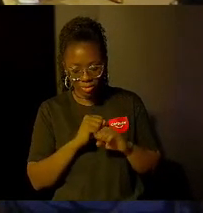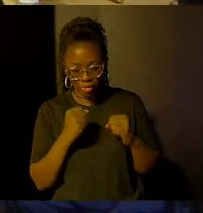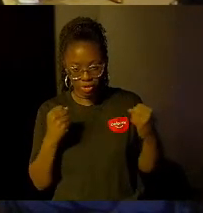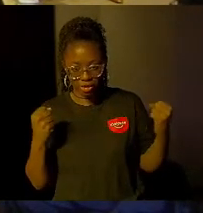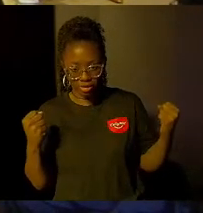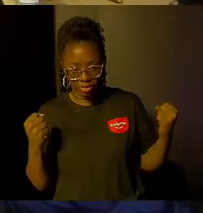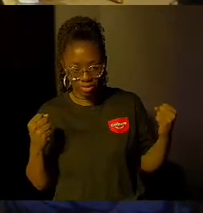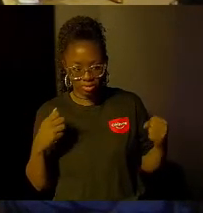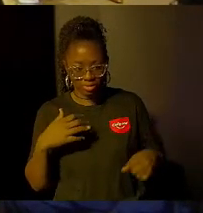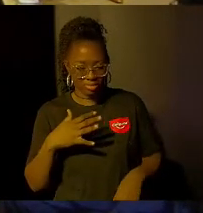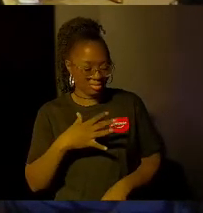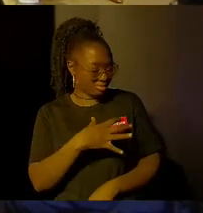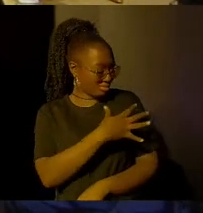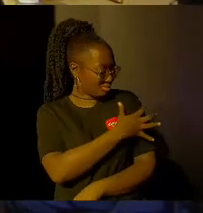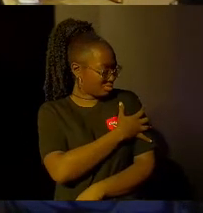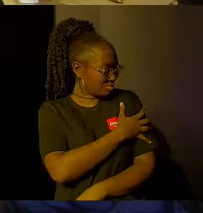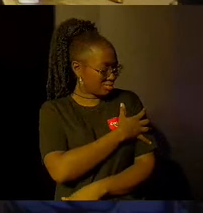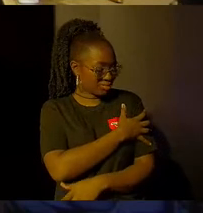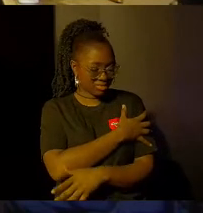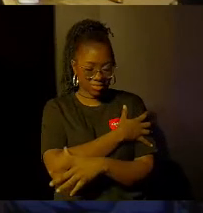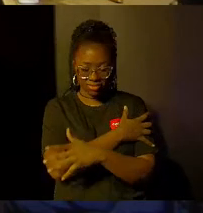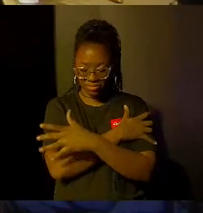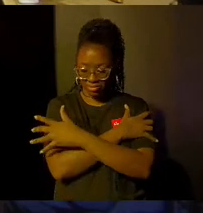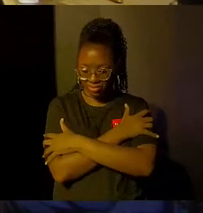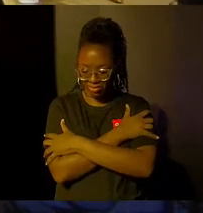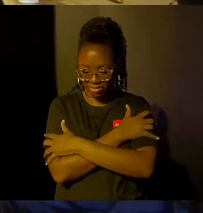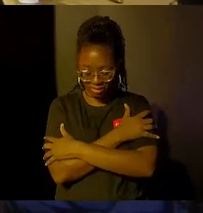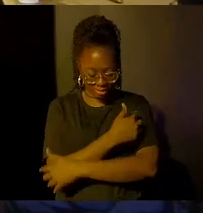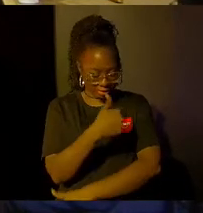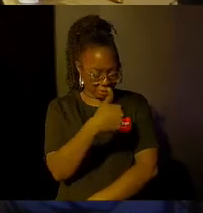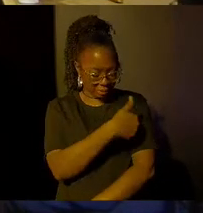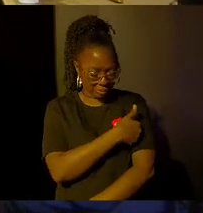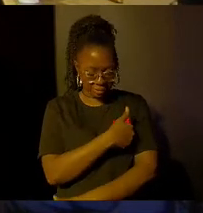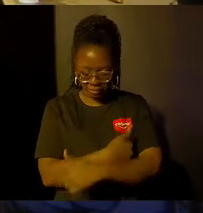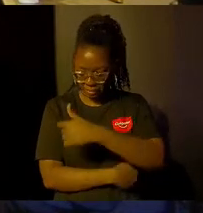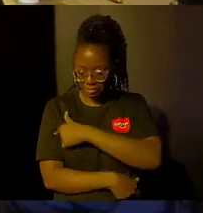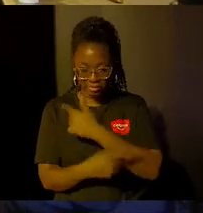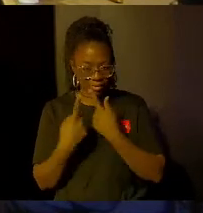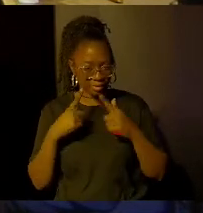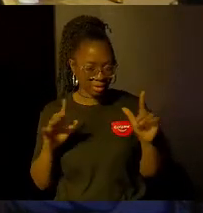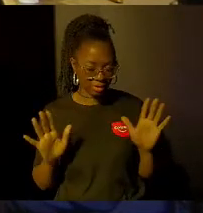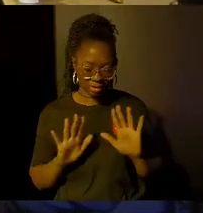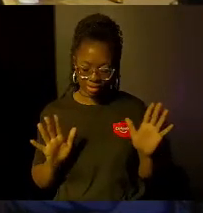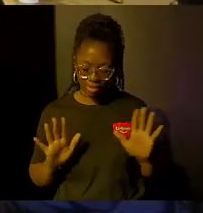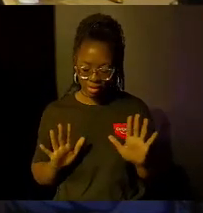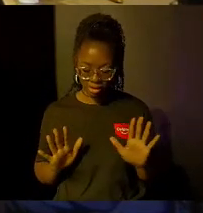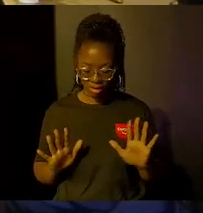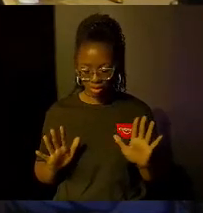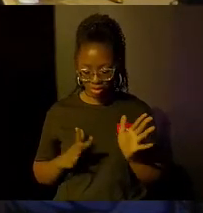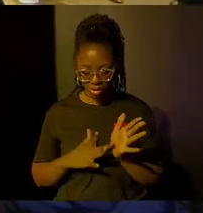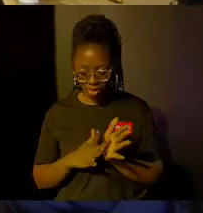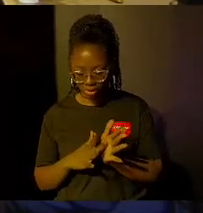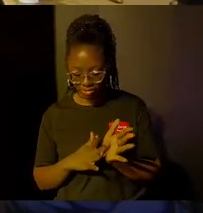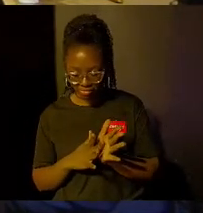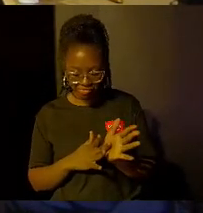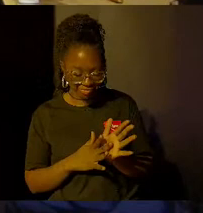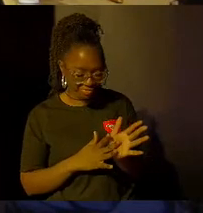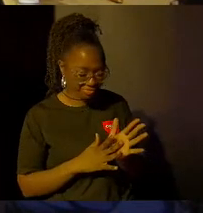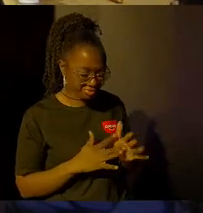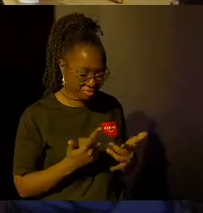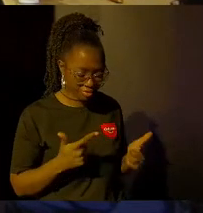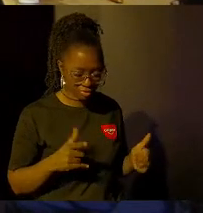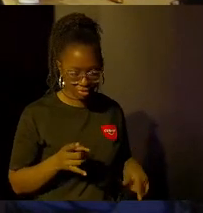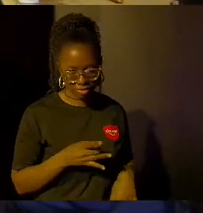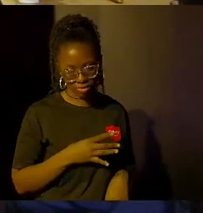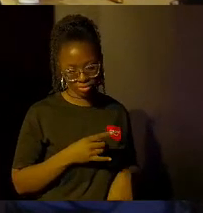braço todo furado e minha mãe nunca reclamava disfarçava seus Apuros com perfeição